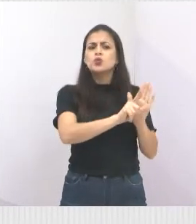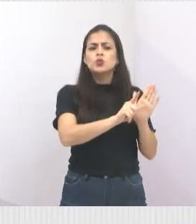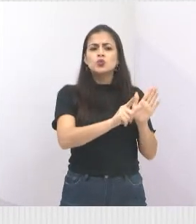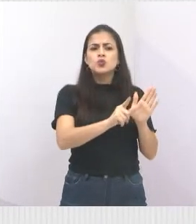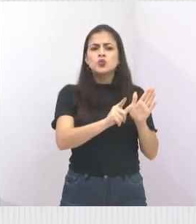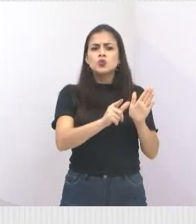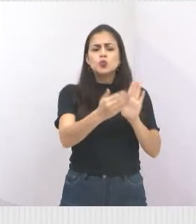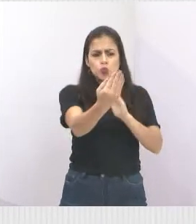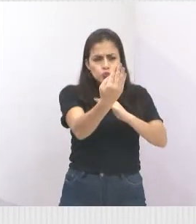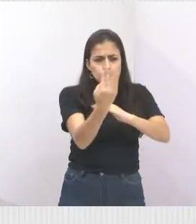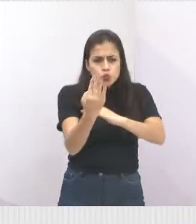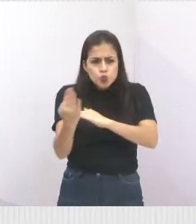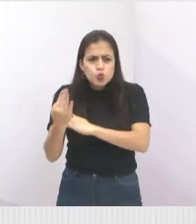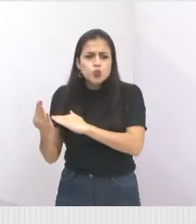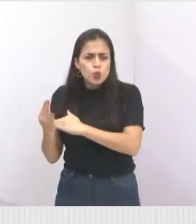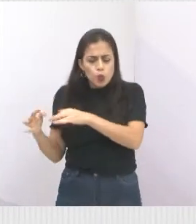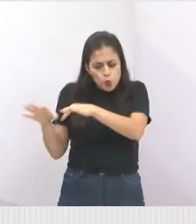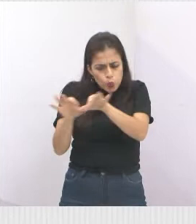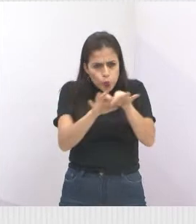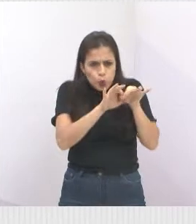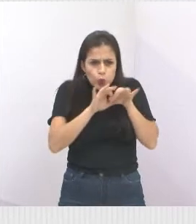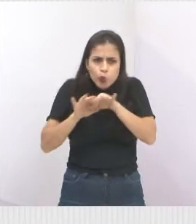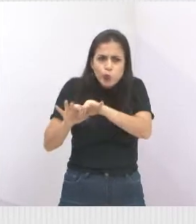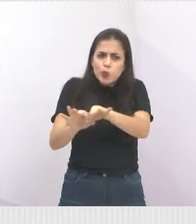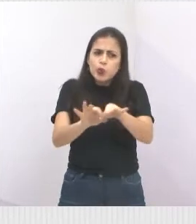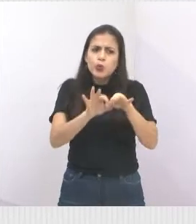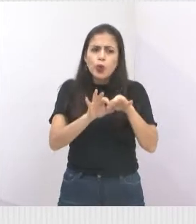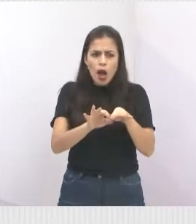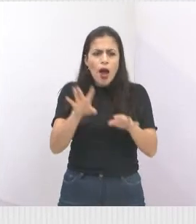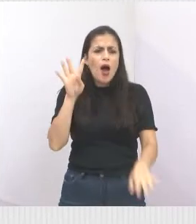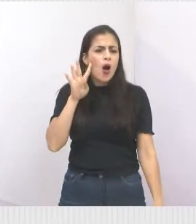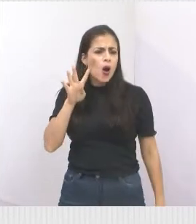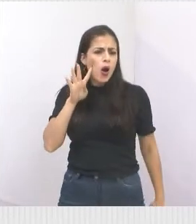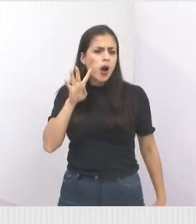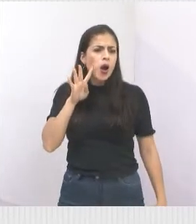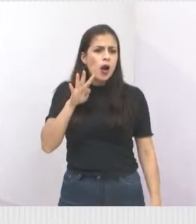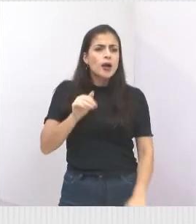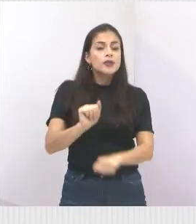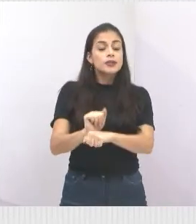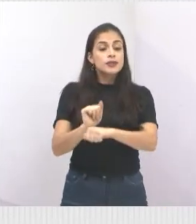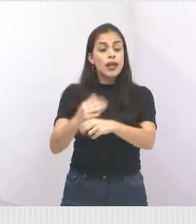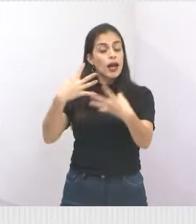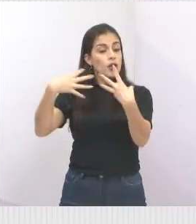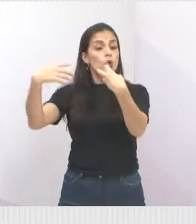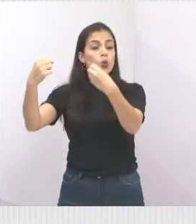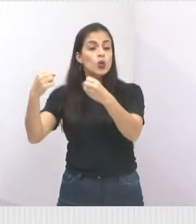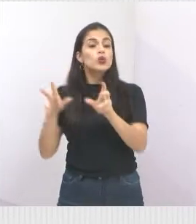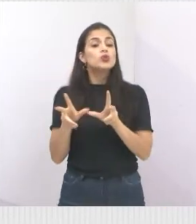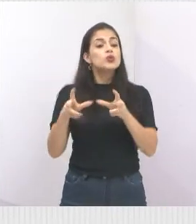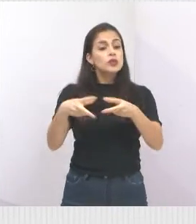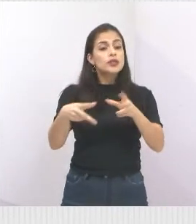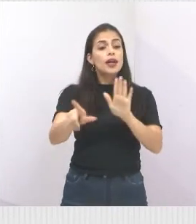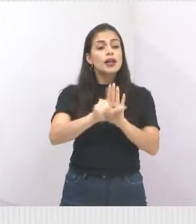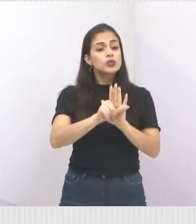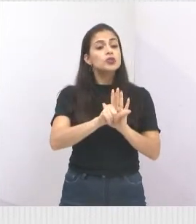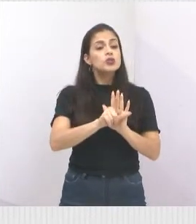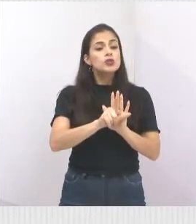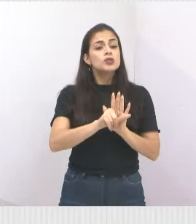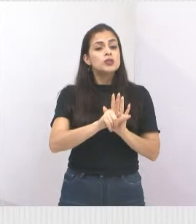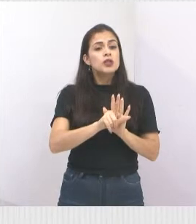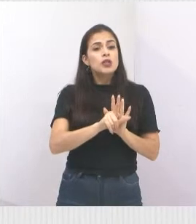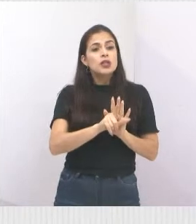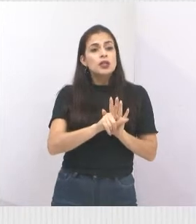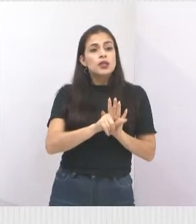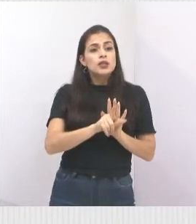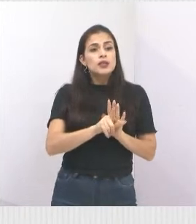mãos uma lei muito bacana espera-se ser acolhido aqui nessa casa de leis EA gente tem